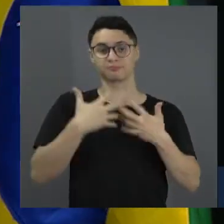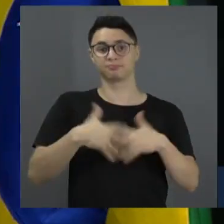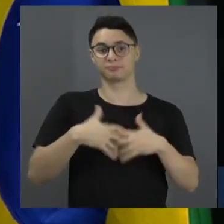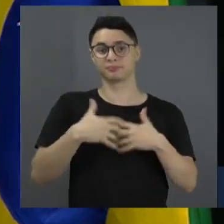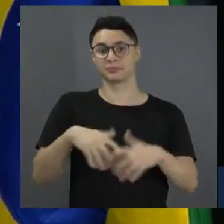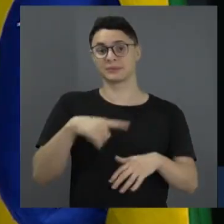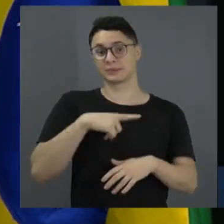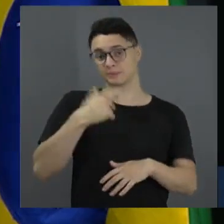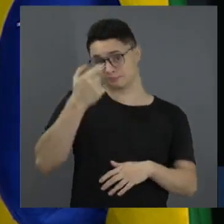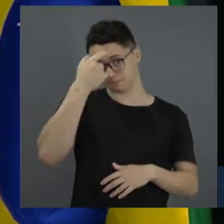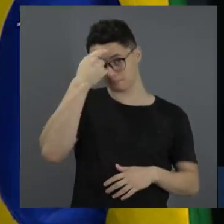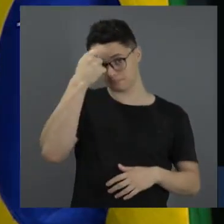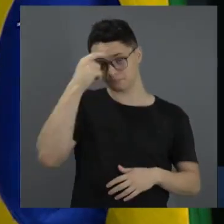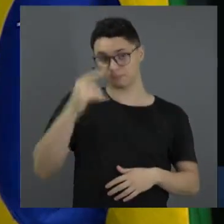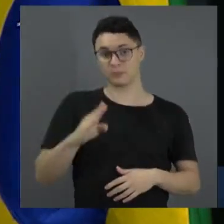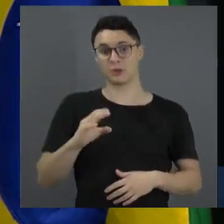senso.